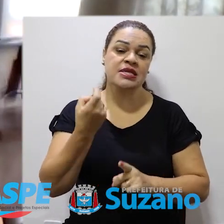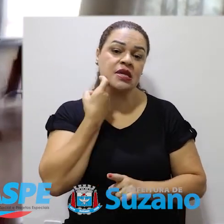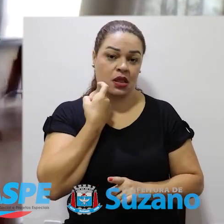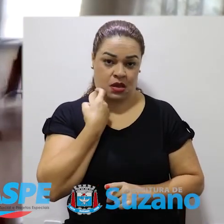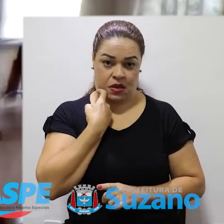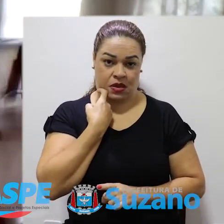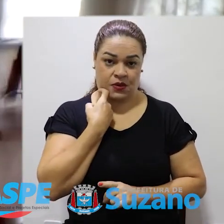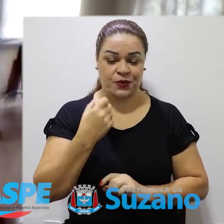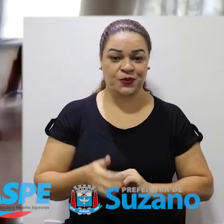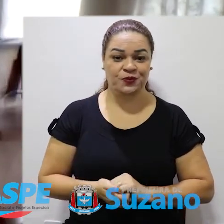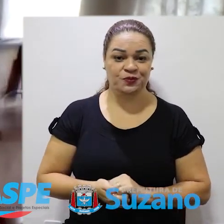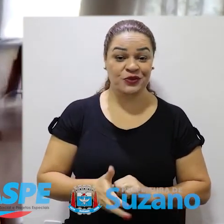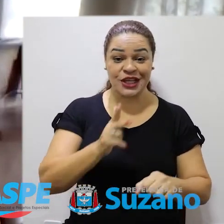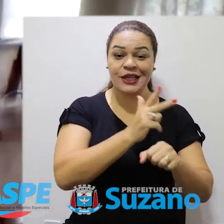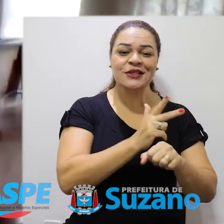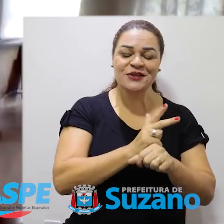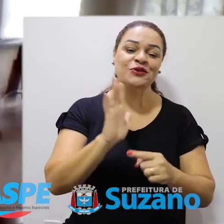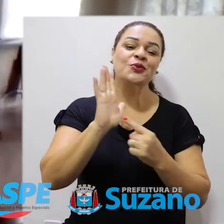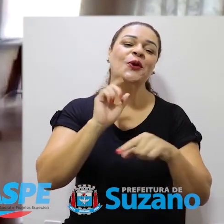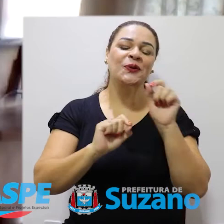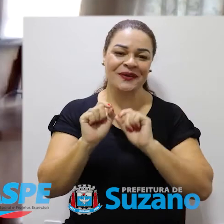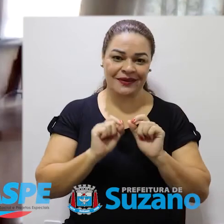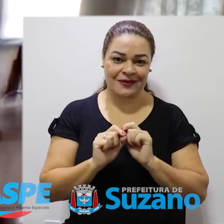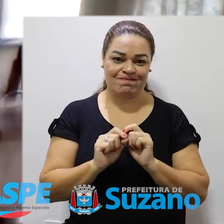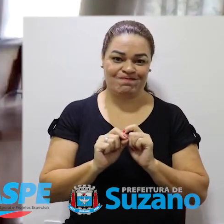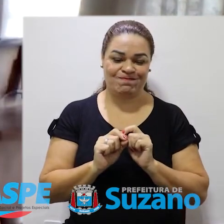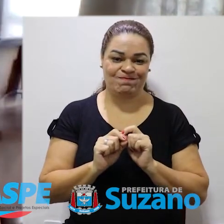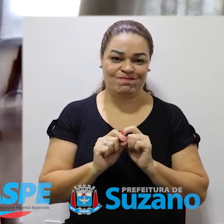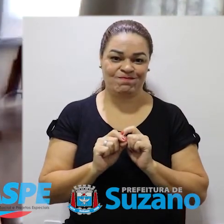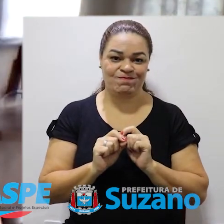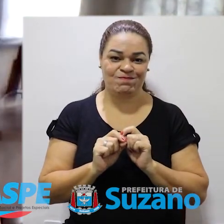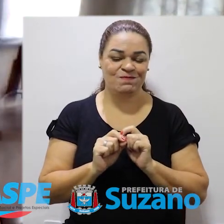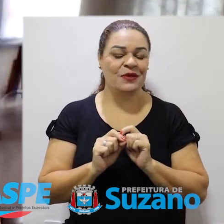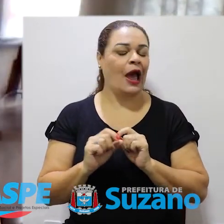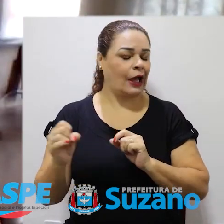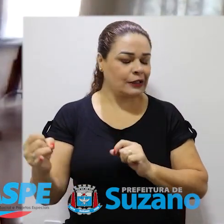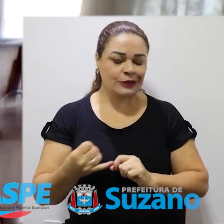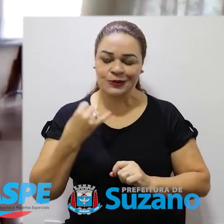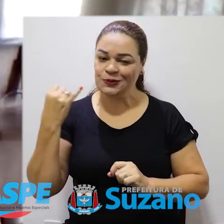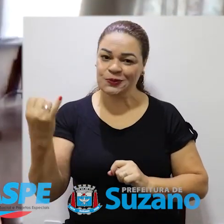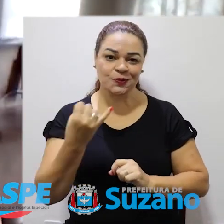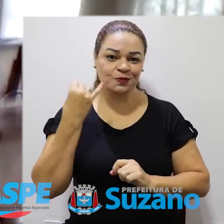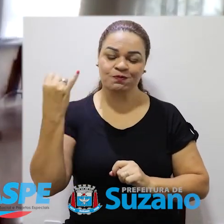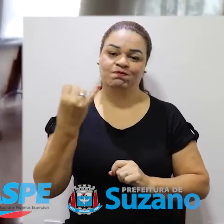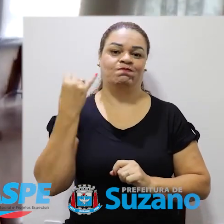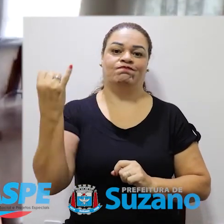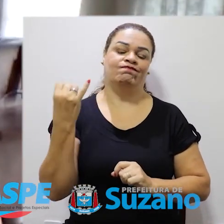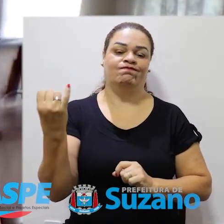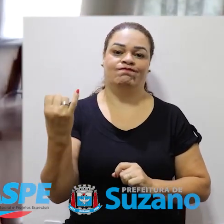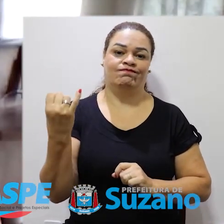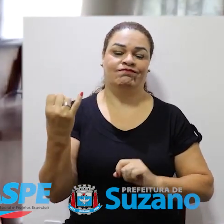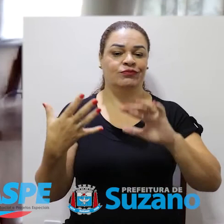E aí, esse vídeo especificamente traz muitos desses aspectos do quanto é importante a língua, do quanto a